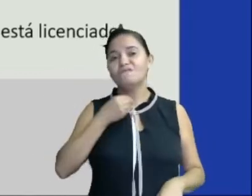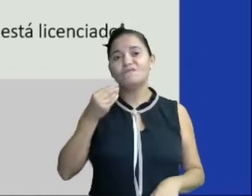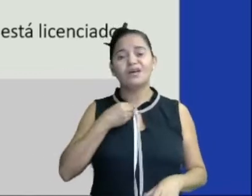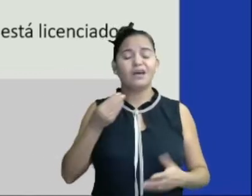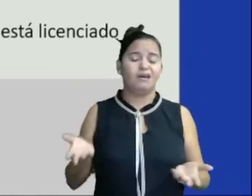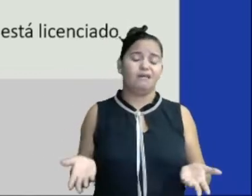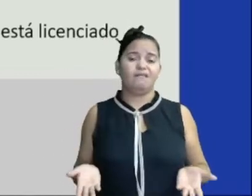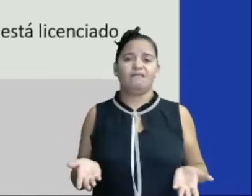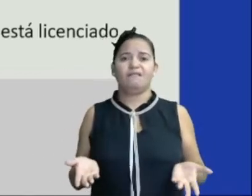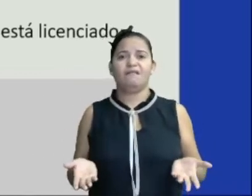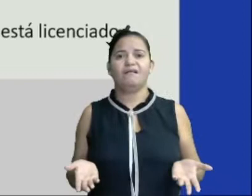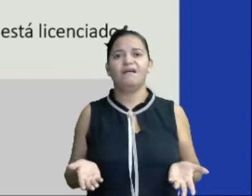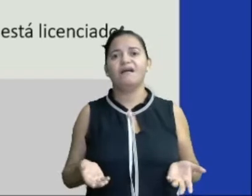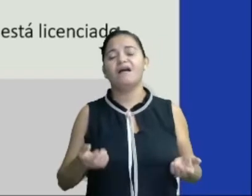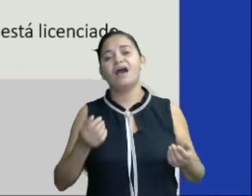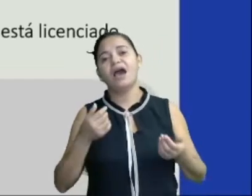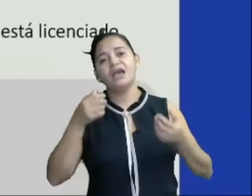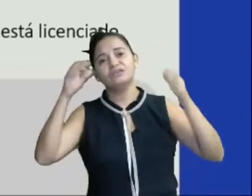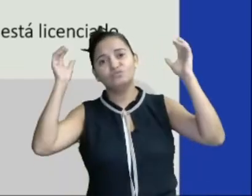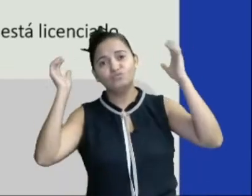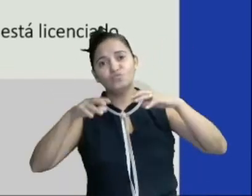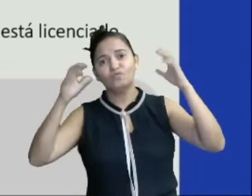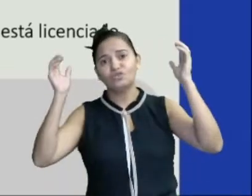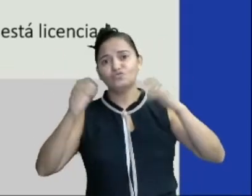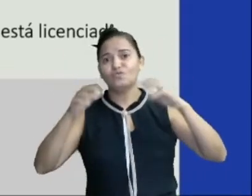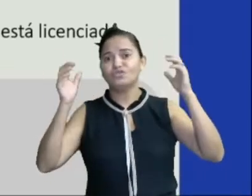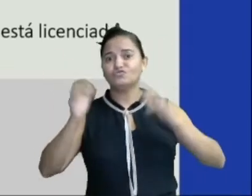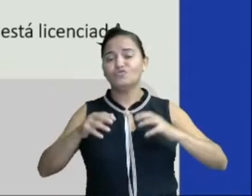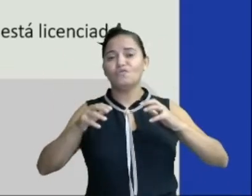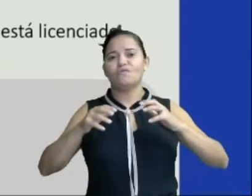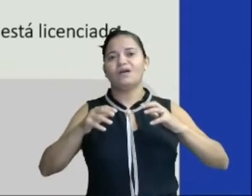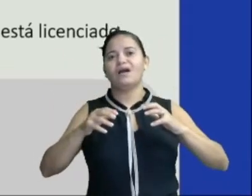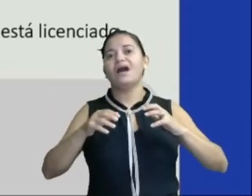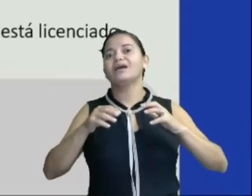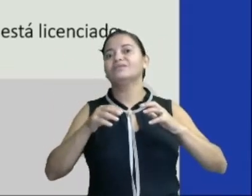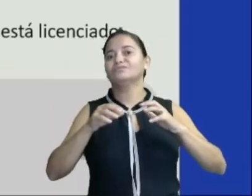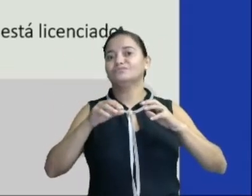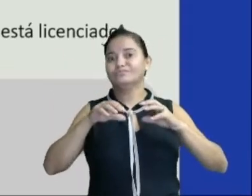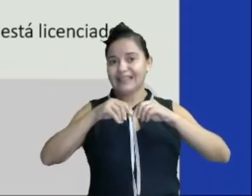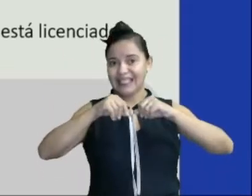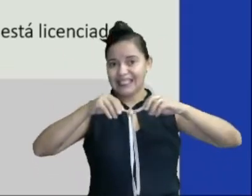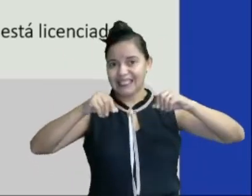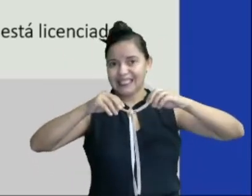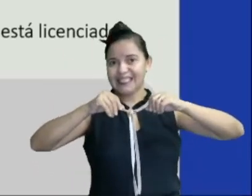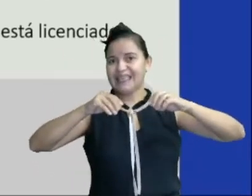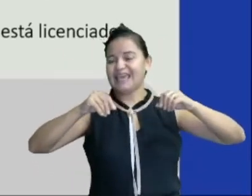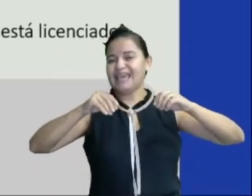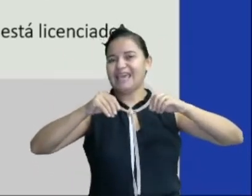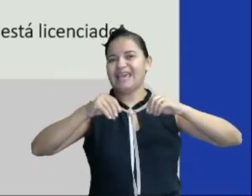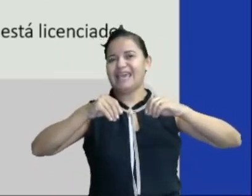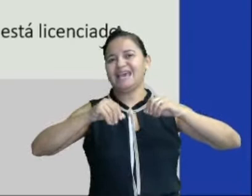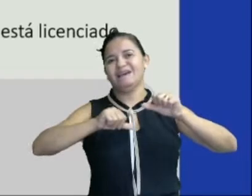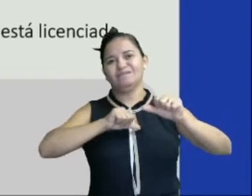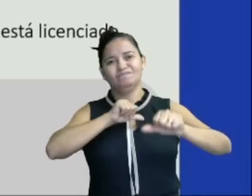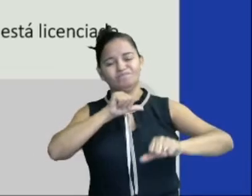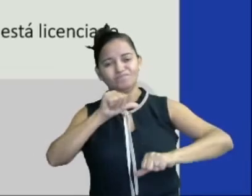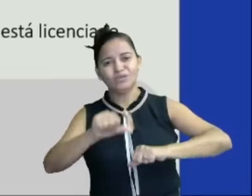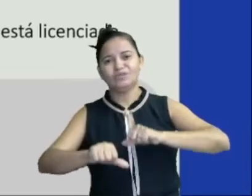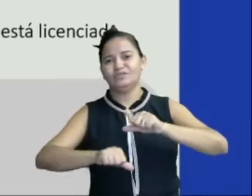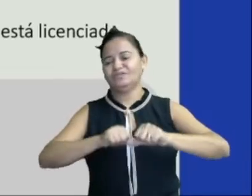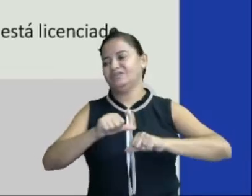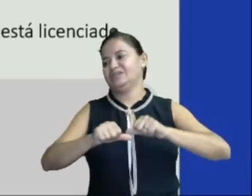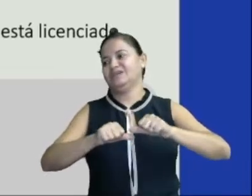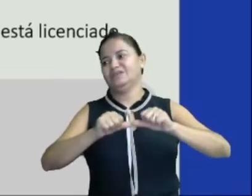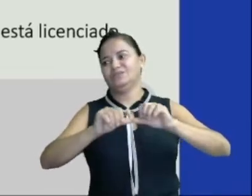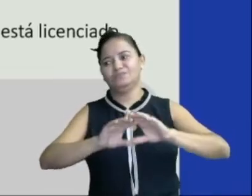quando chove bastante, aquele solo, então, ele vai ser altamente modificado, né? O